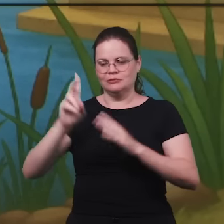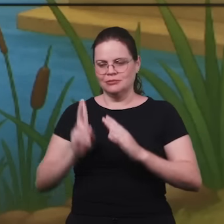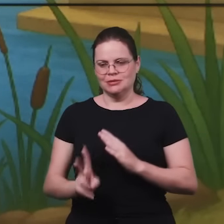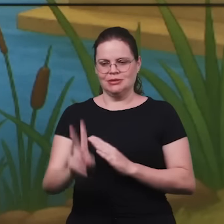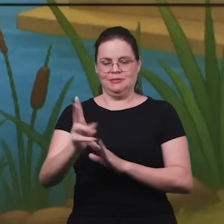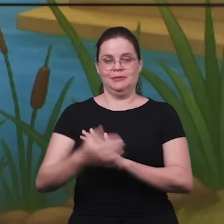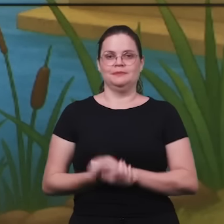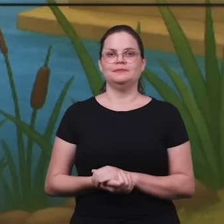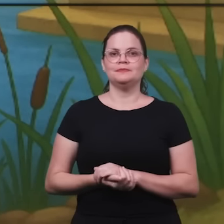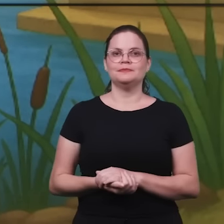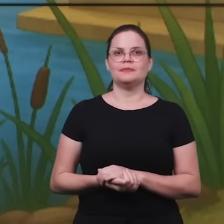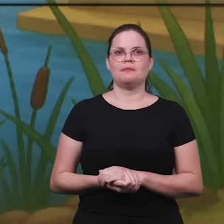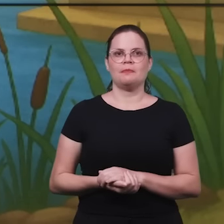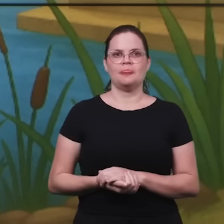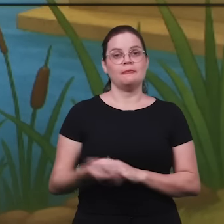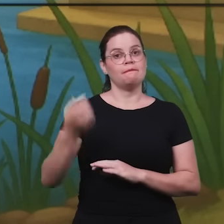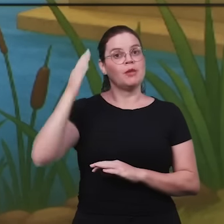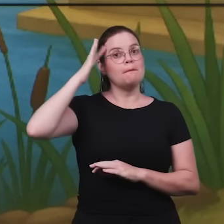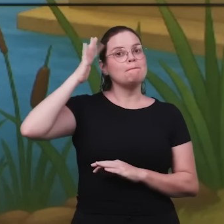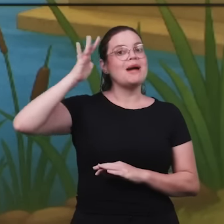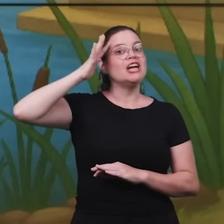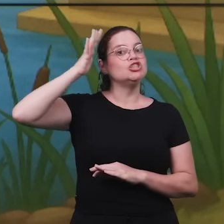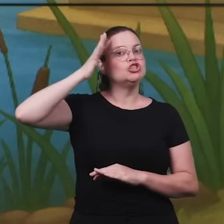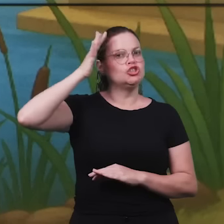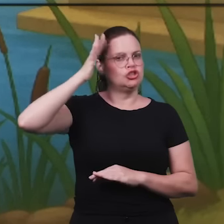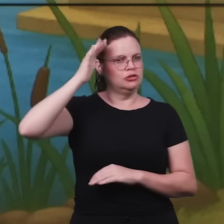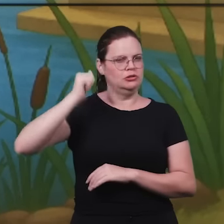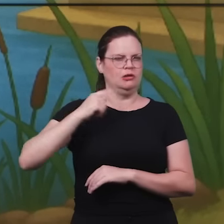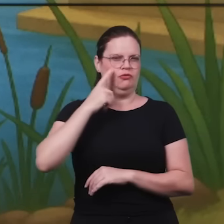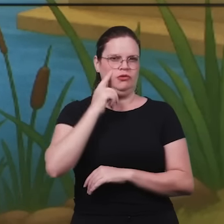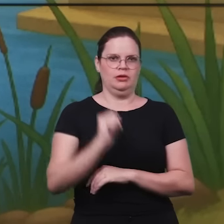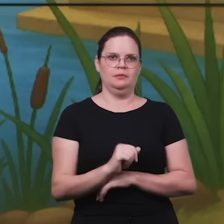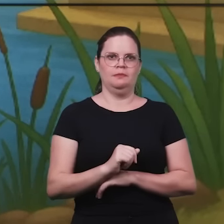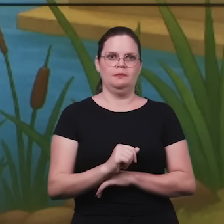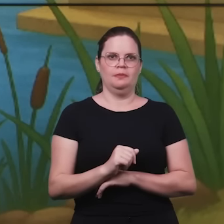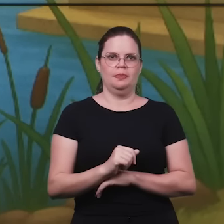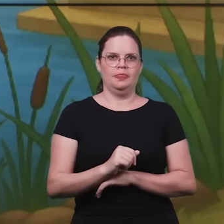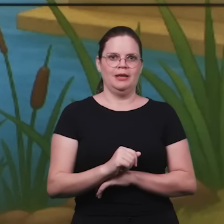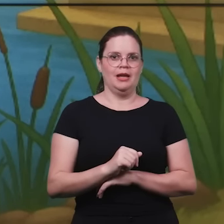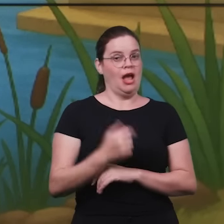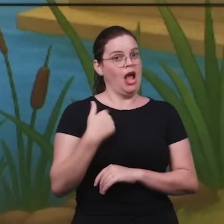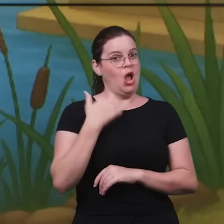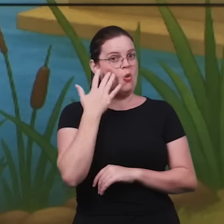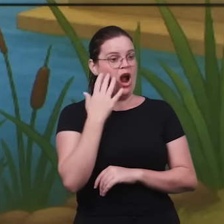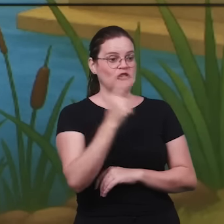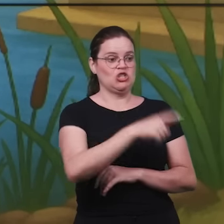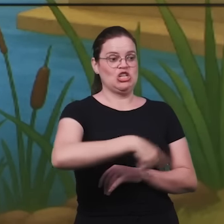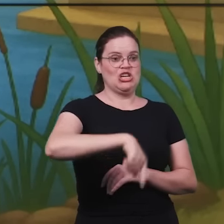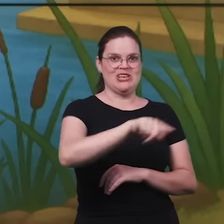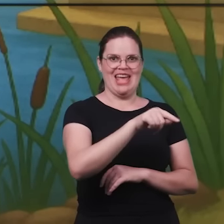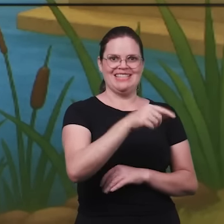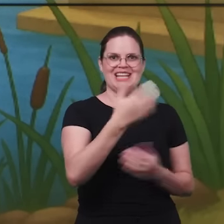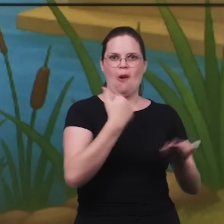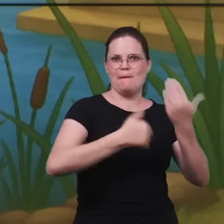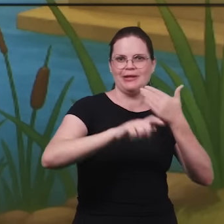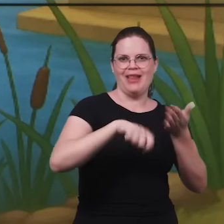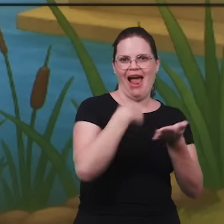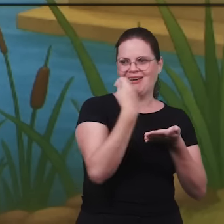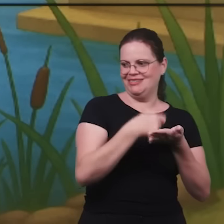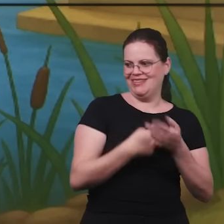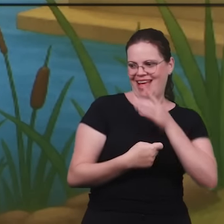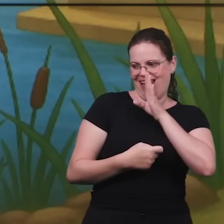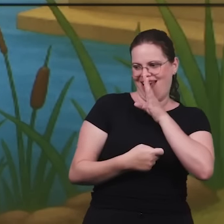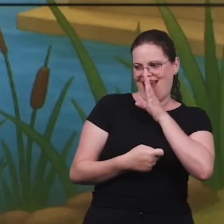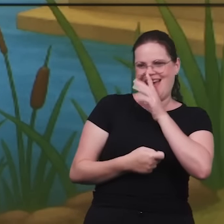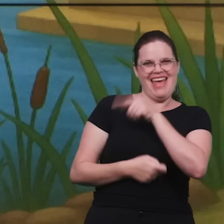imaginar, embora isso não esteja escrito na palavra, que alguns ali tenham zombado deles ou até achado que aquilo estava